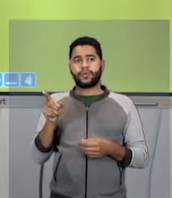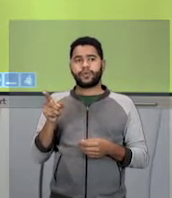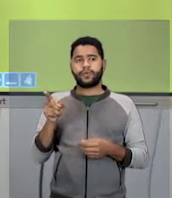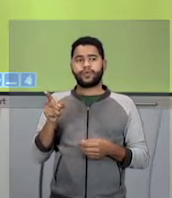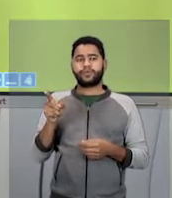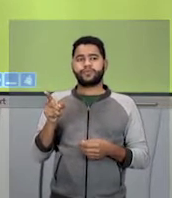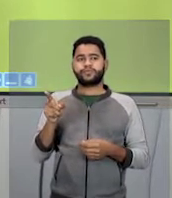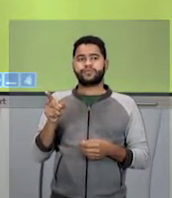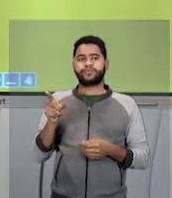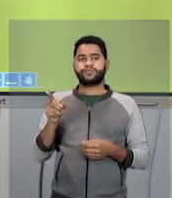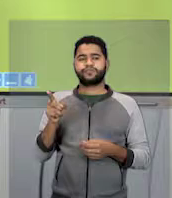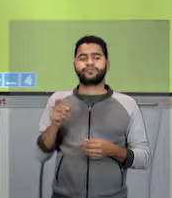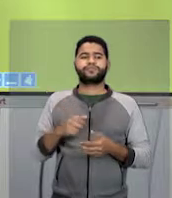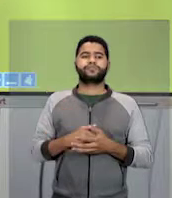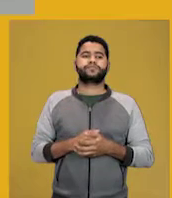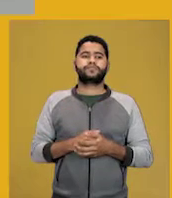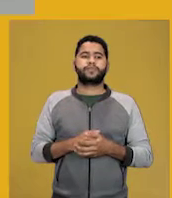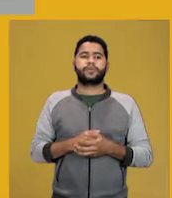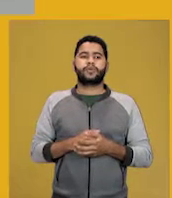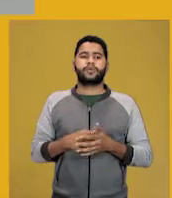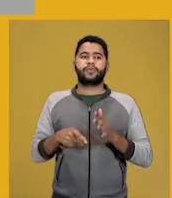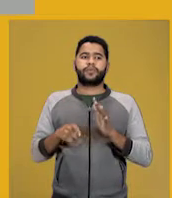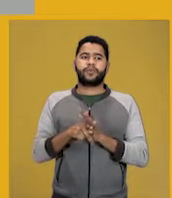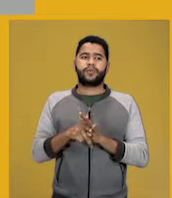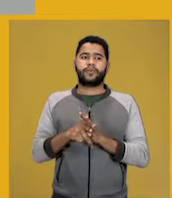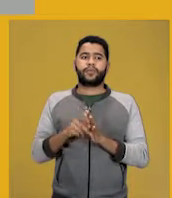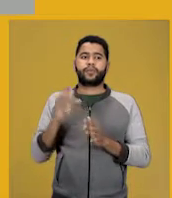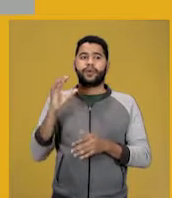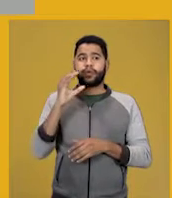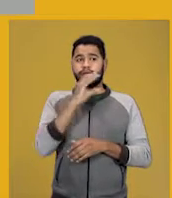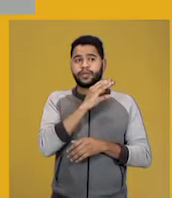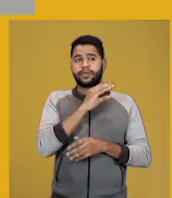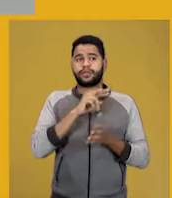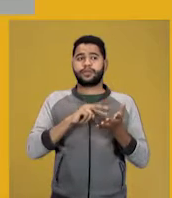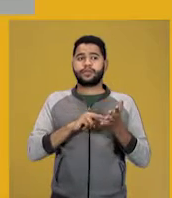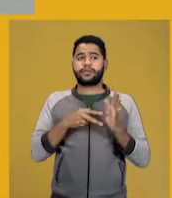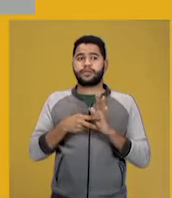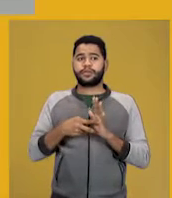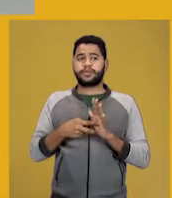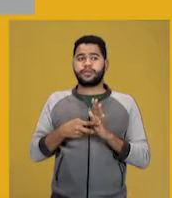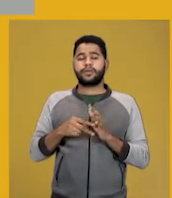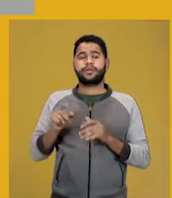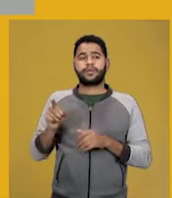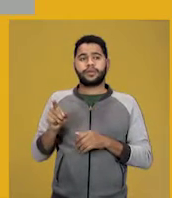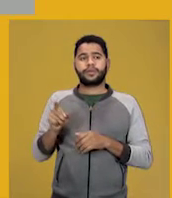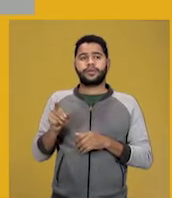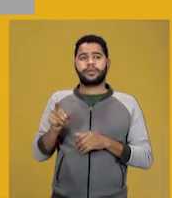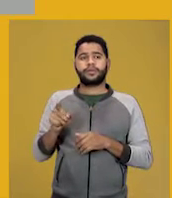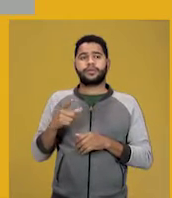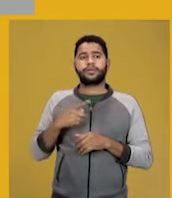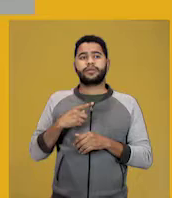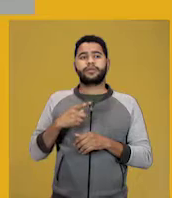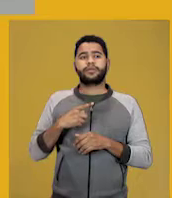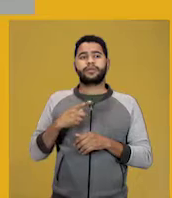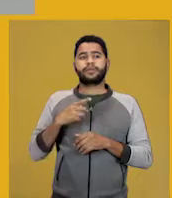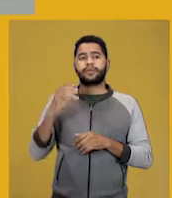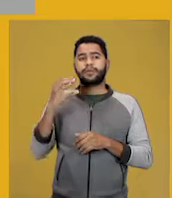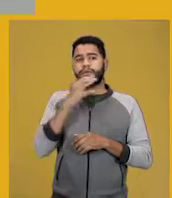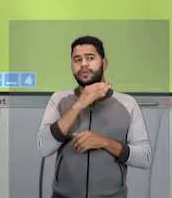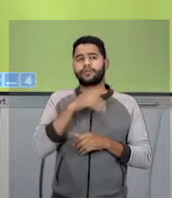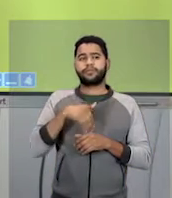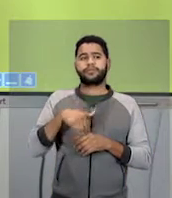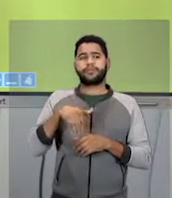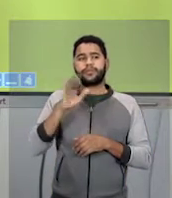de cara com o elemento aquecedor, então significa que naquele ponto ali, nós vamos ter um aquecimento